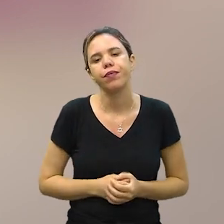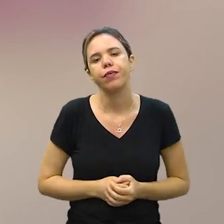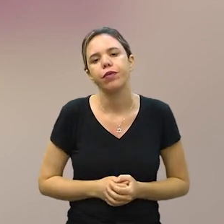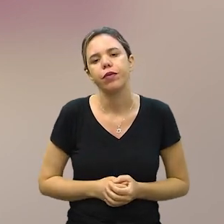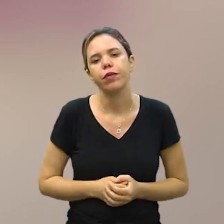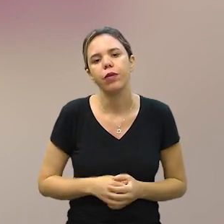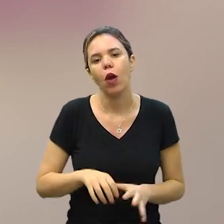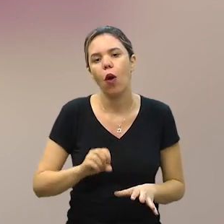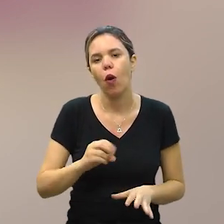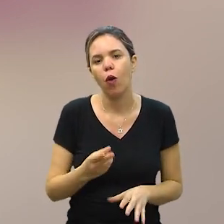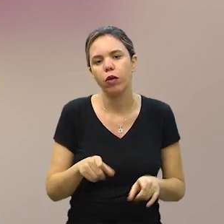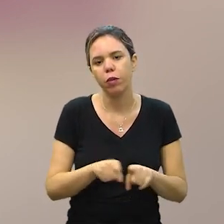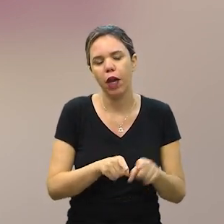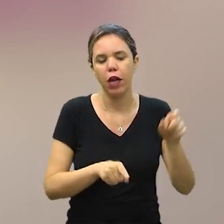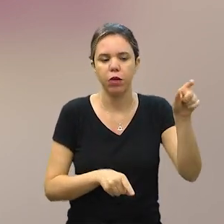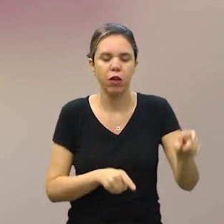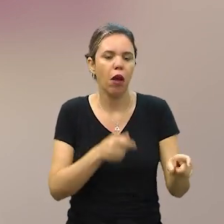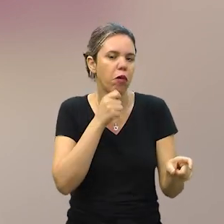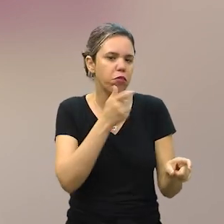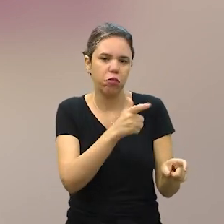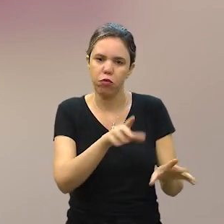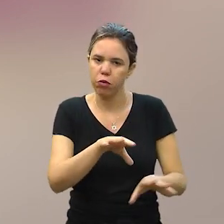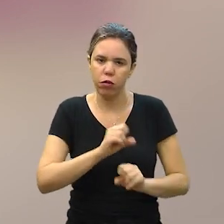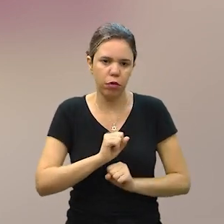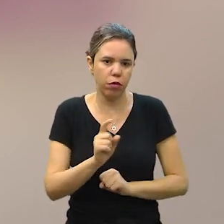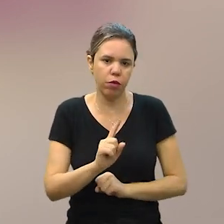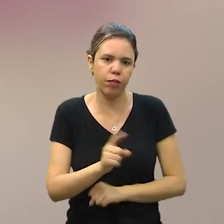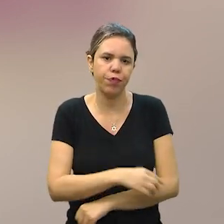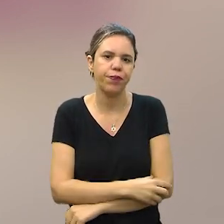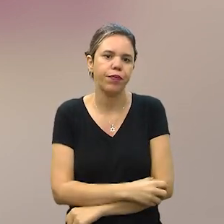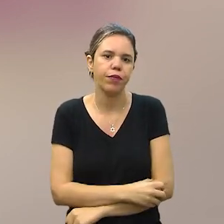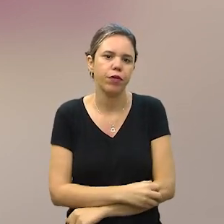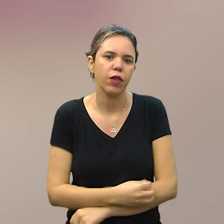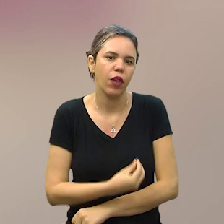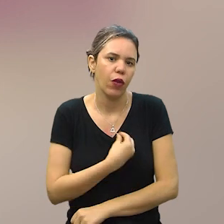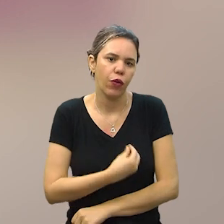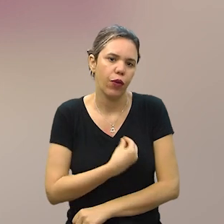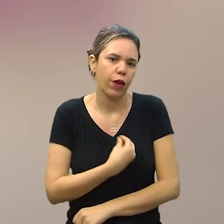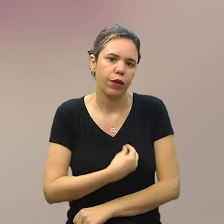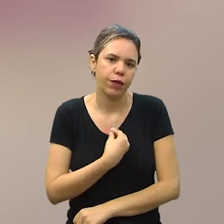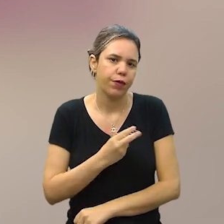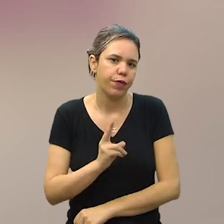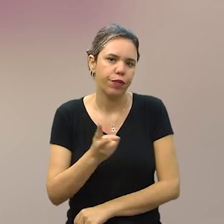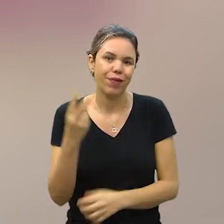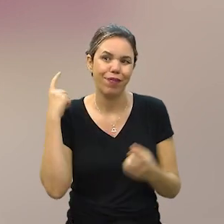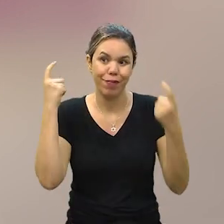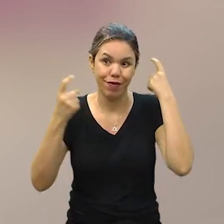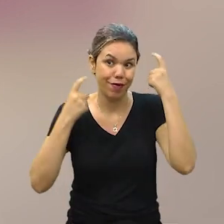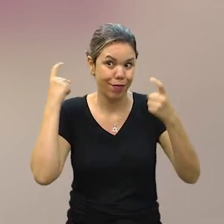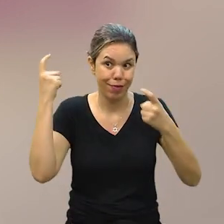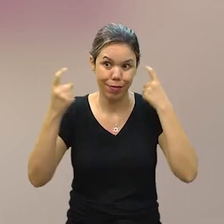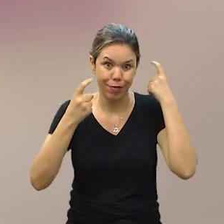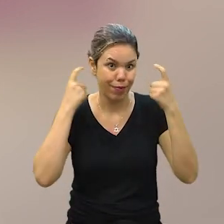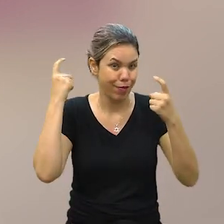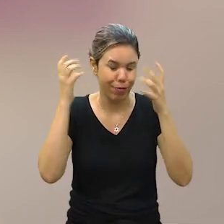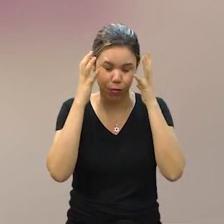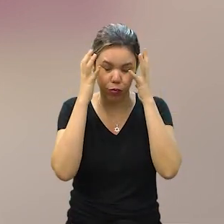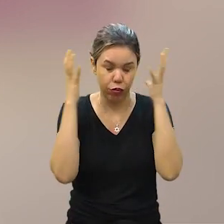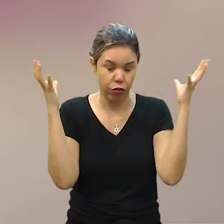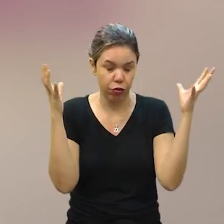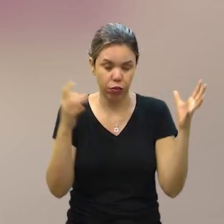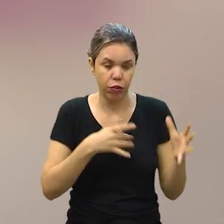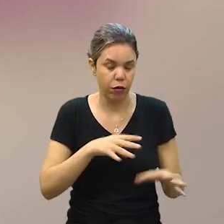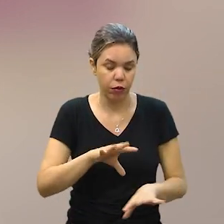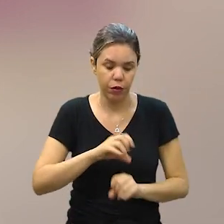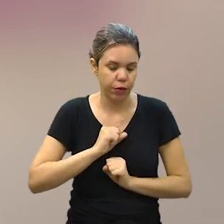no momento com Covid, e para quem ainda não pegou, né? Porque nós vivemos atormentado, com medo de pegar